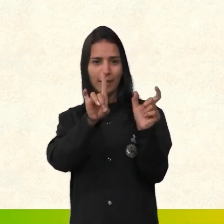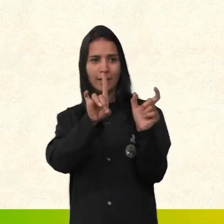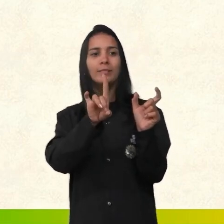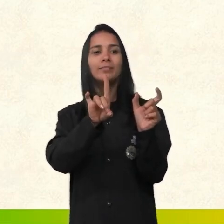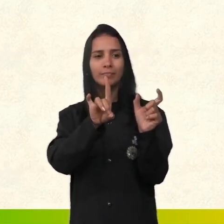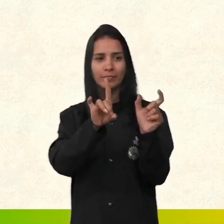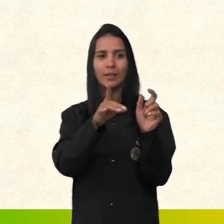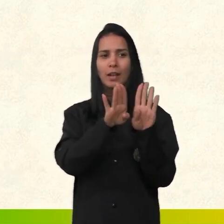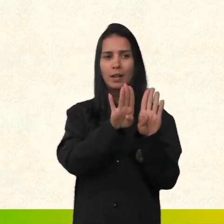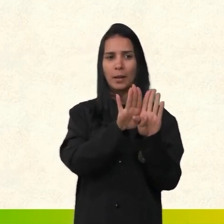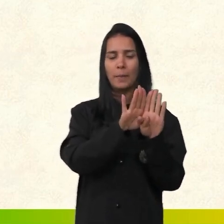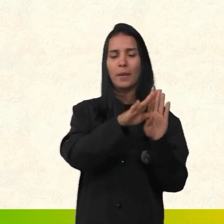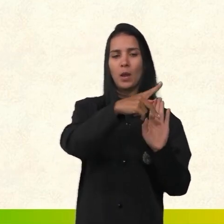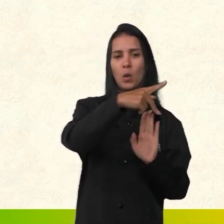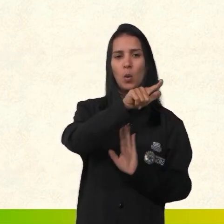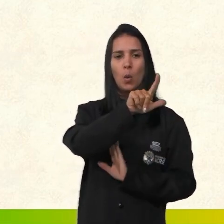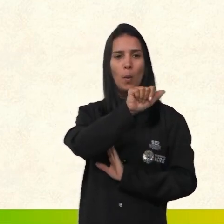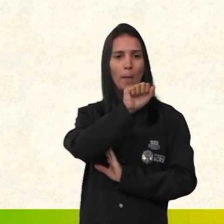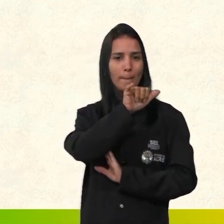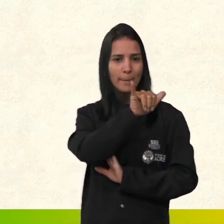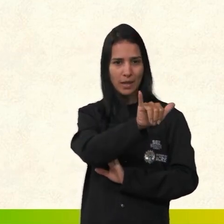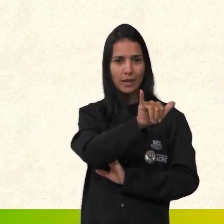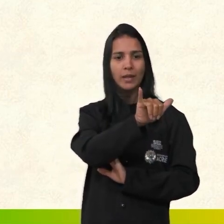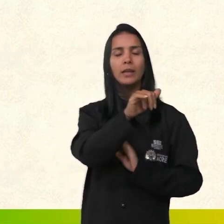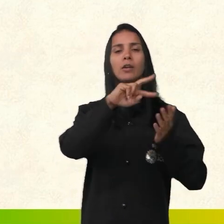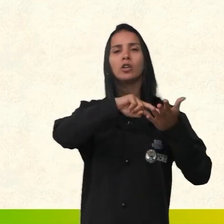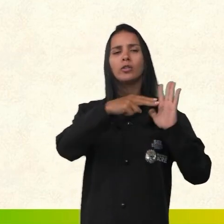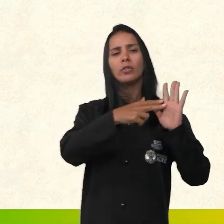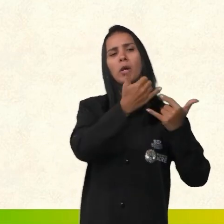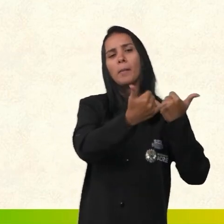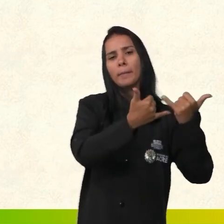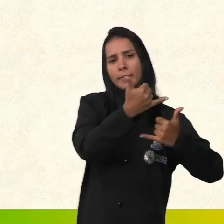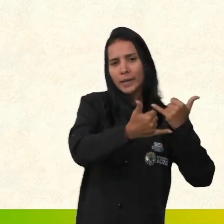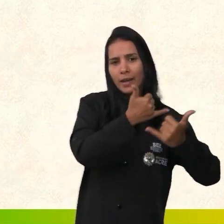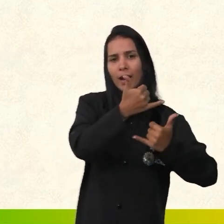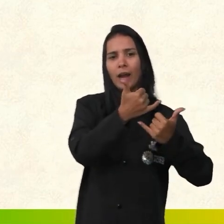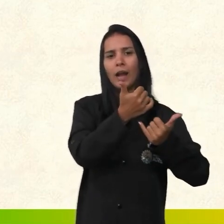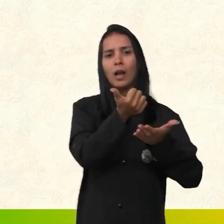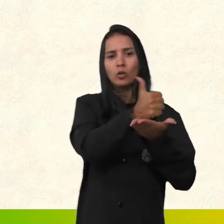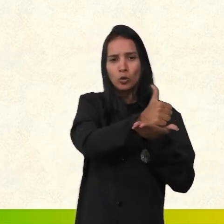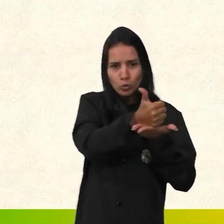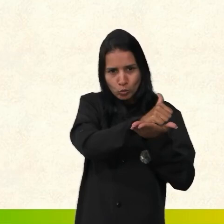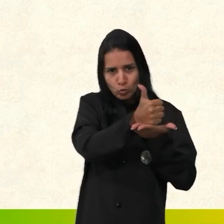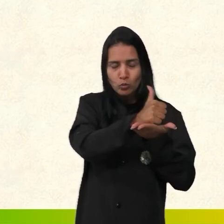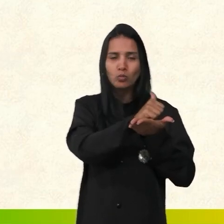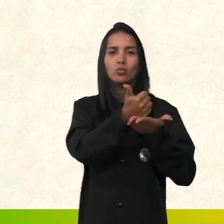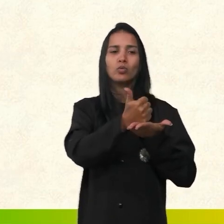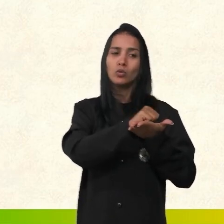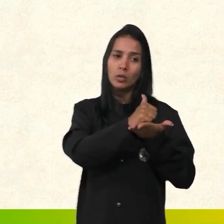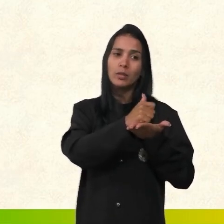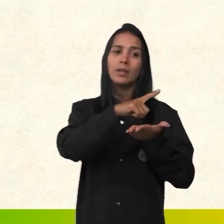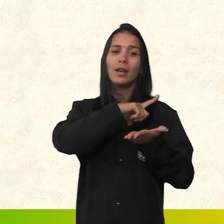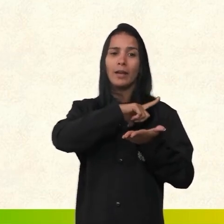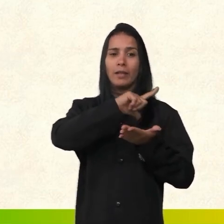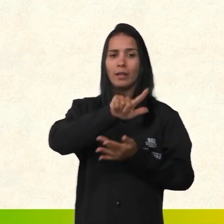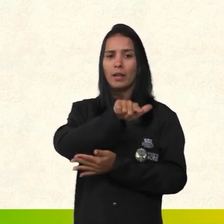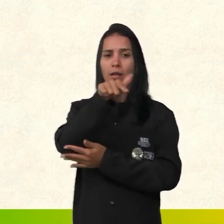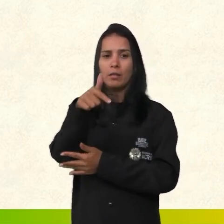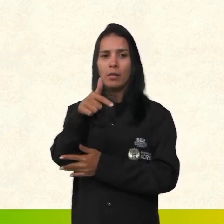Nós temos o play, que significa jogar, brincar. Nós temos o